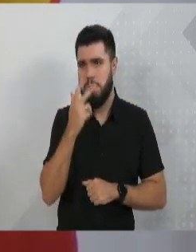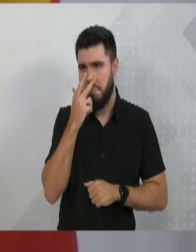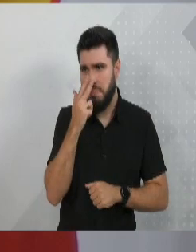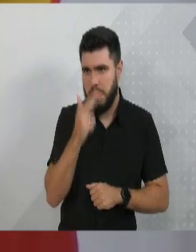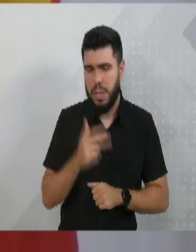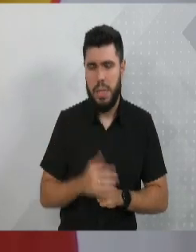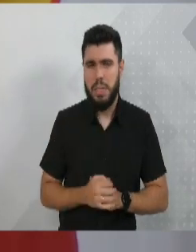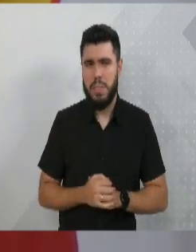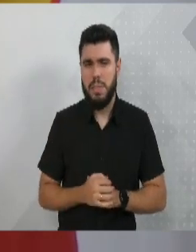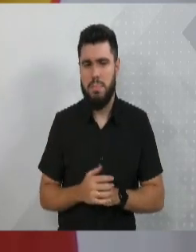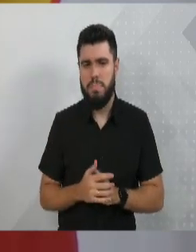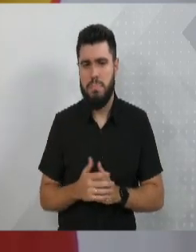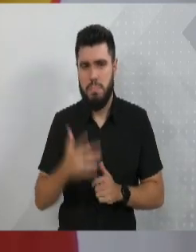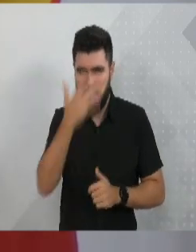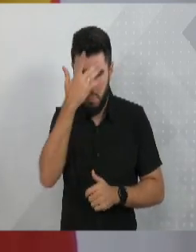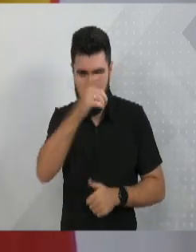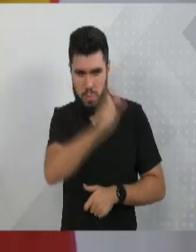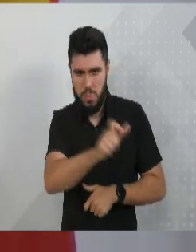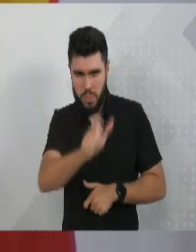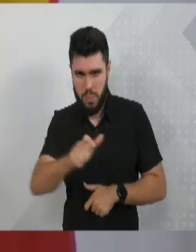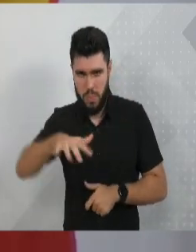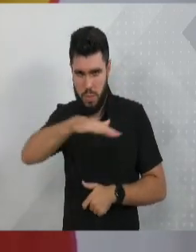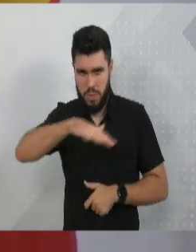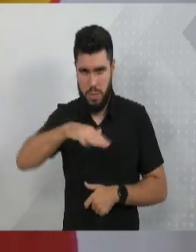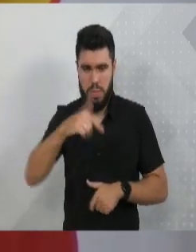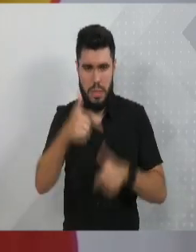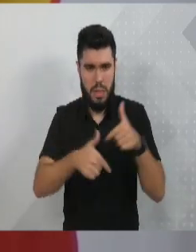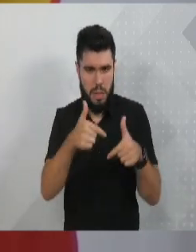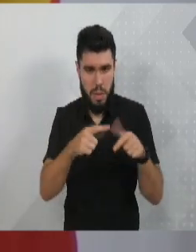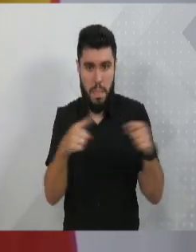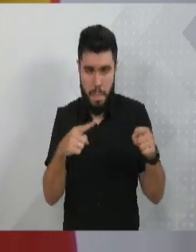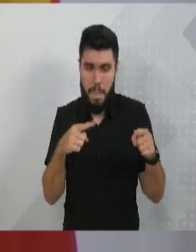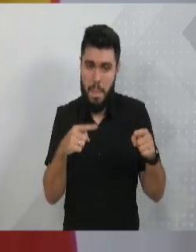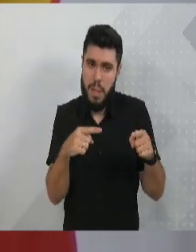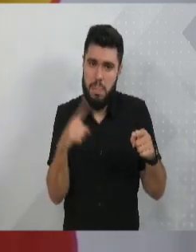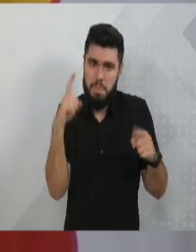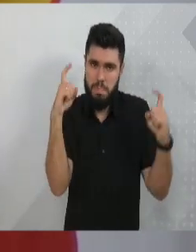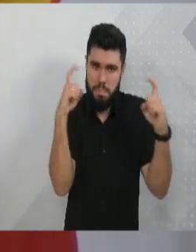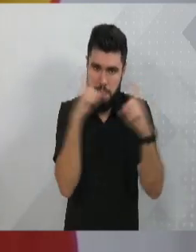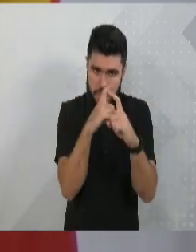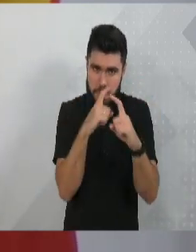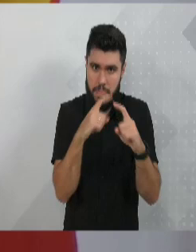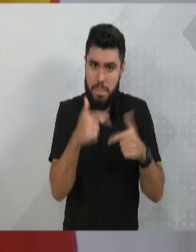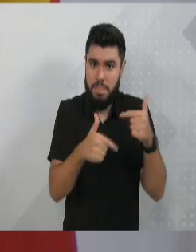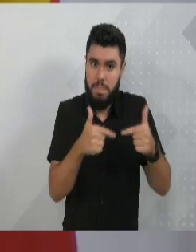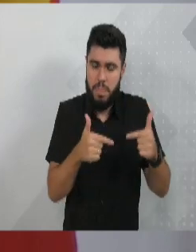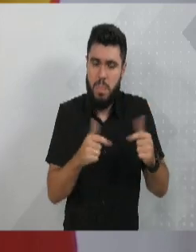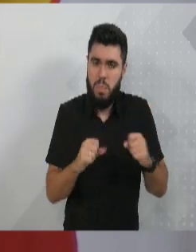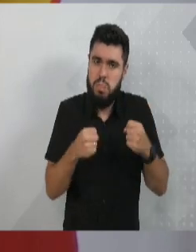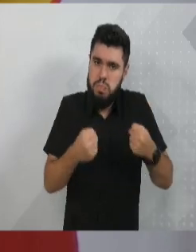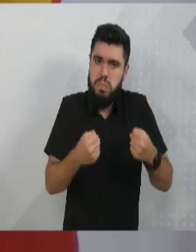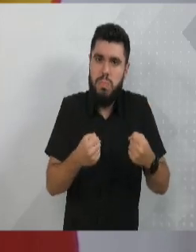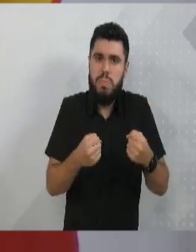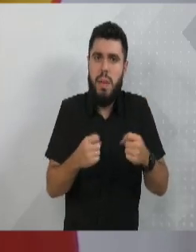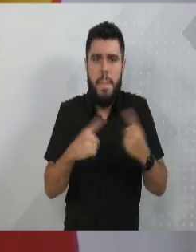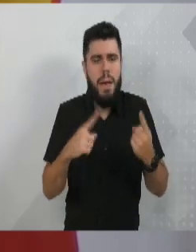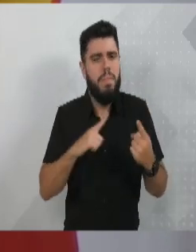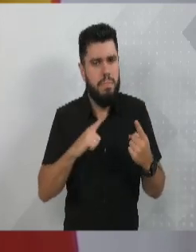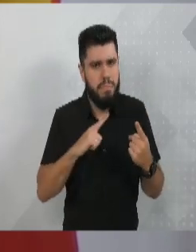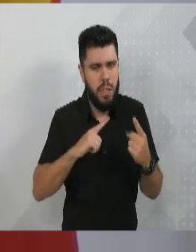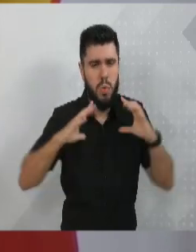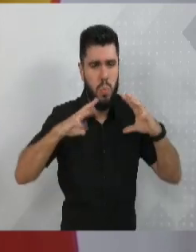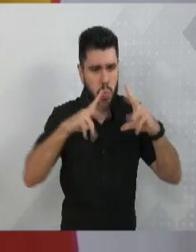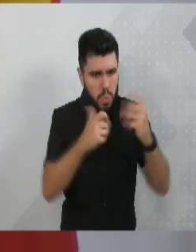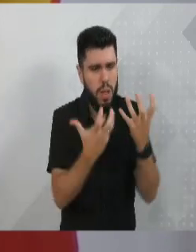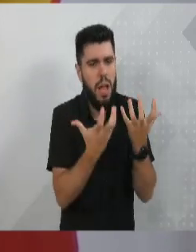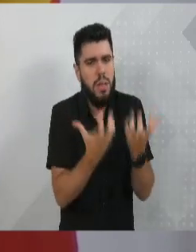batendo mas assim ó em nome da cidade em nome dessa casa tá quer dizer que o fomos atendidos por todos os